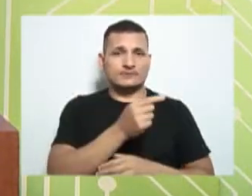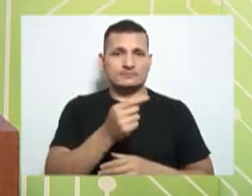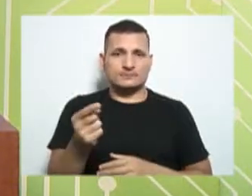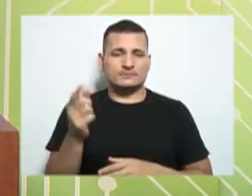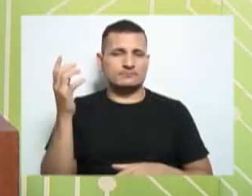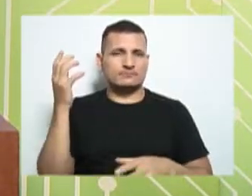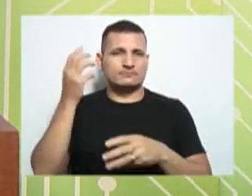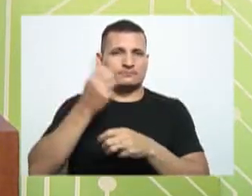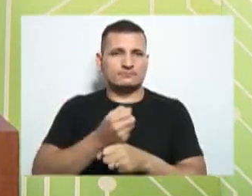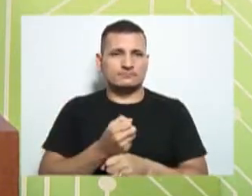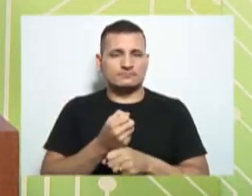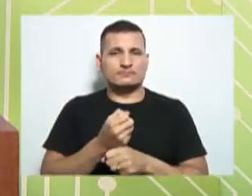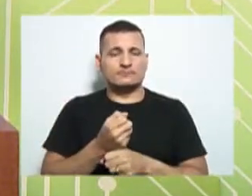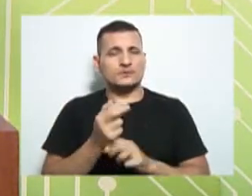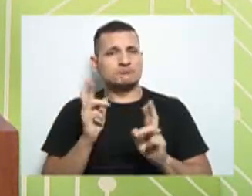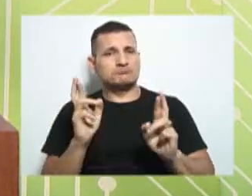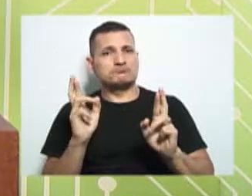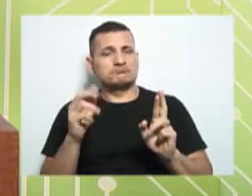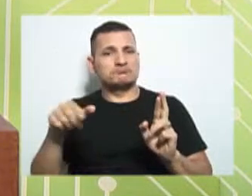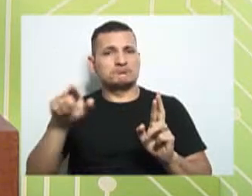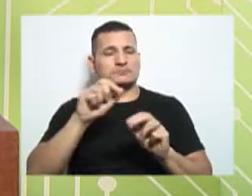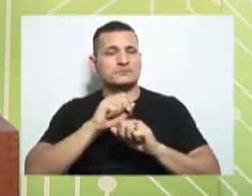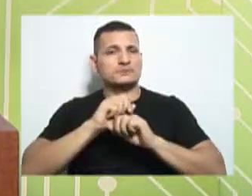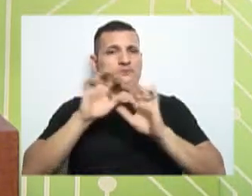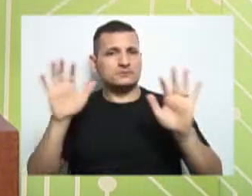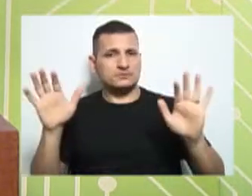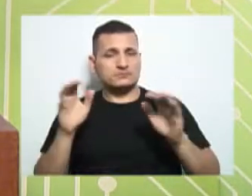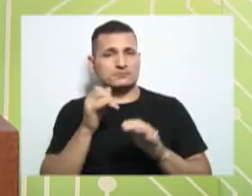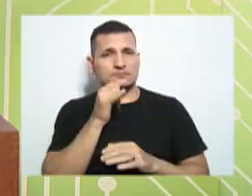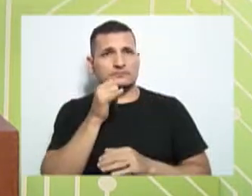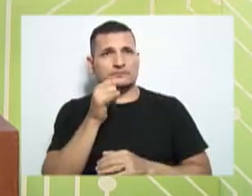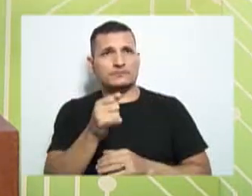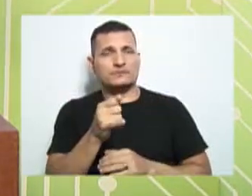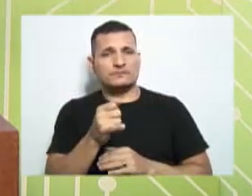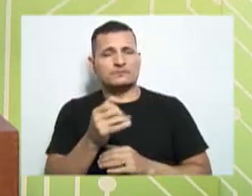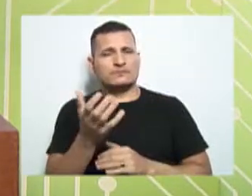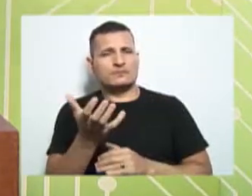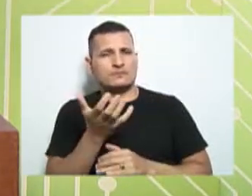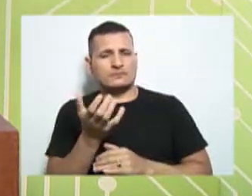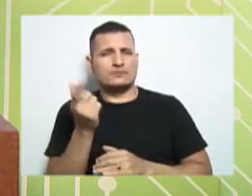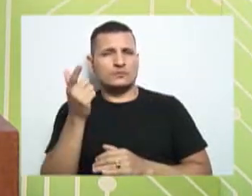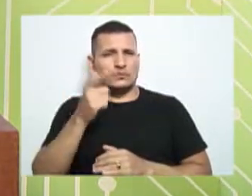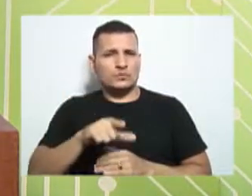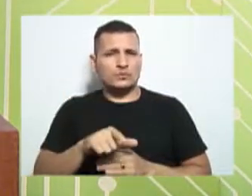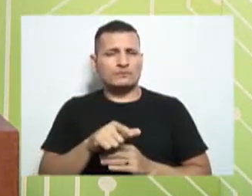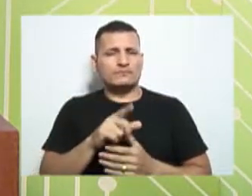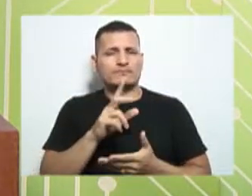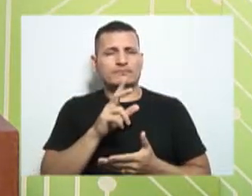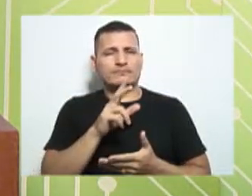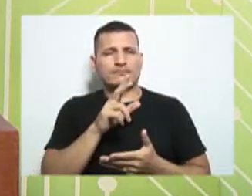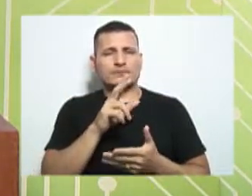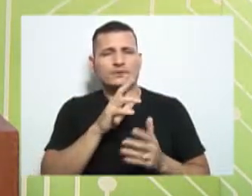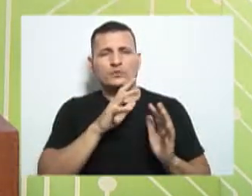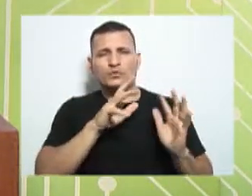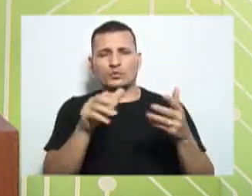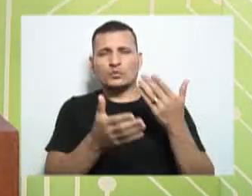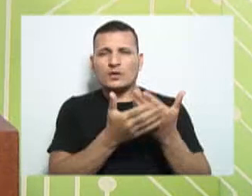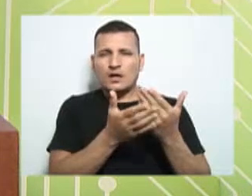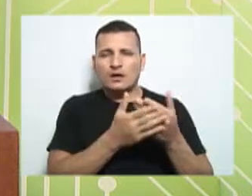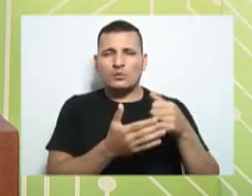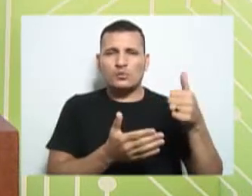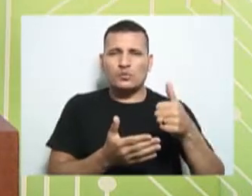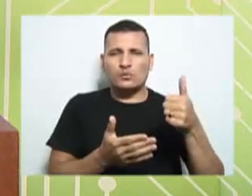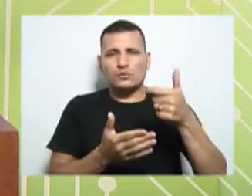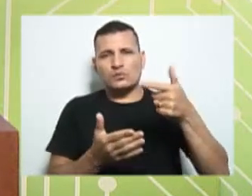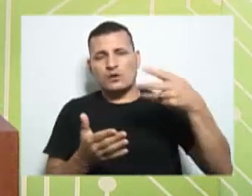nossa revisão. Espero que tenha ficado claro para vocês. Se vocês quiserem ir revendo todas as aulas da aula 1 até a